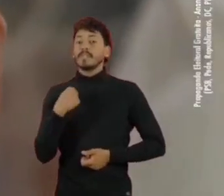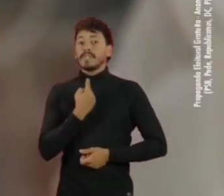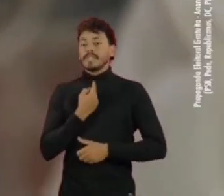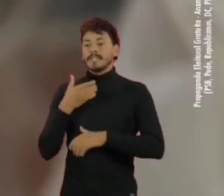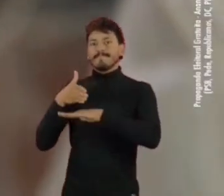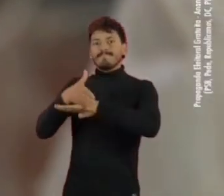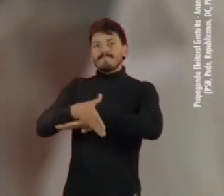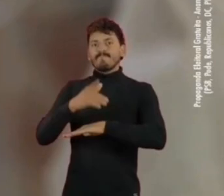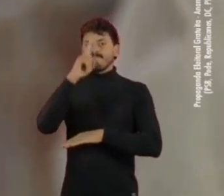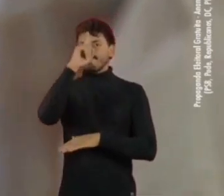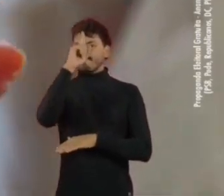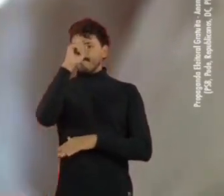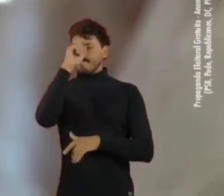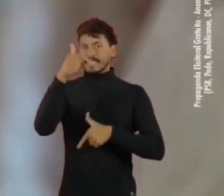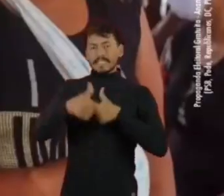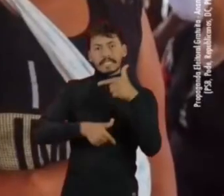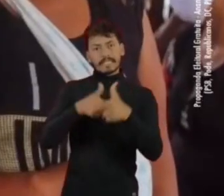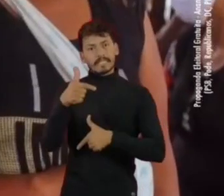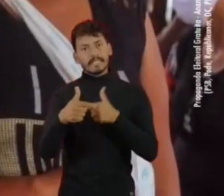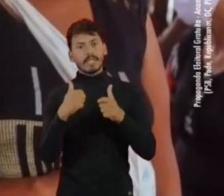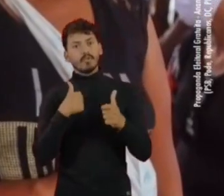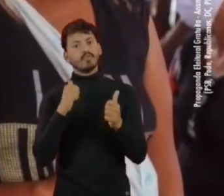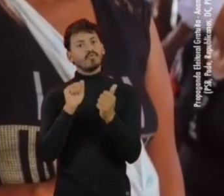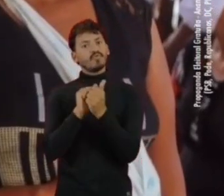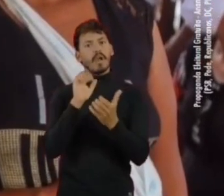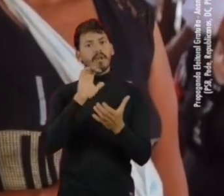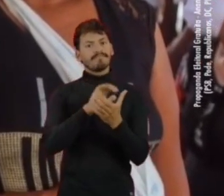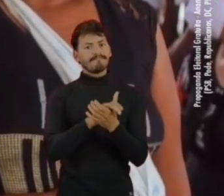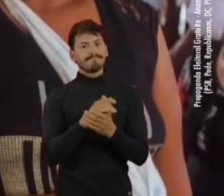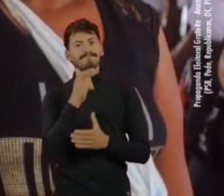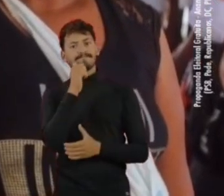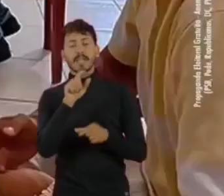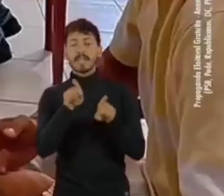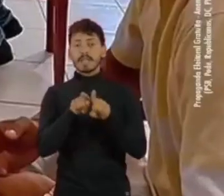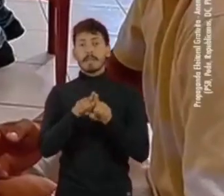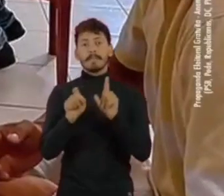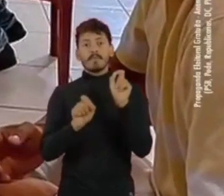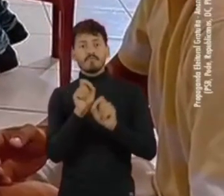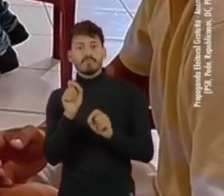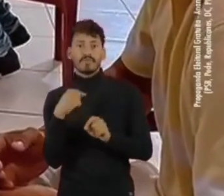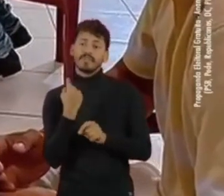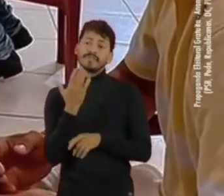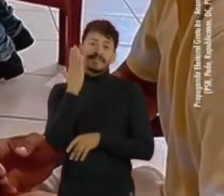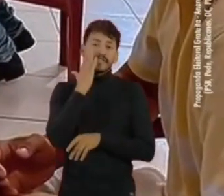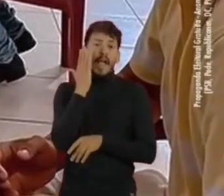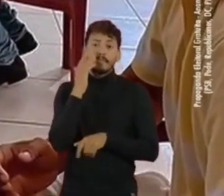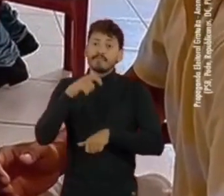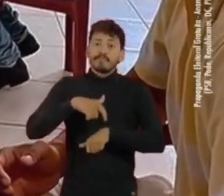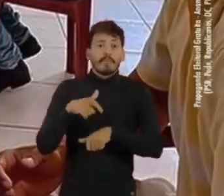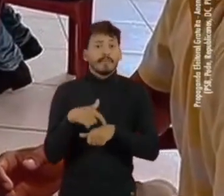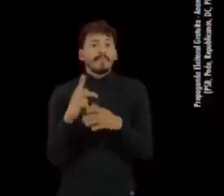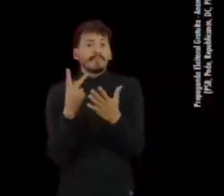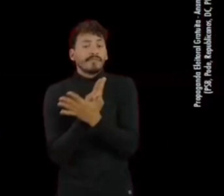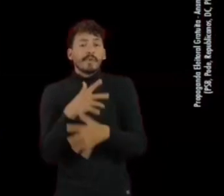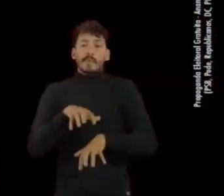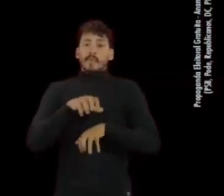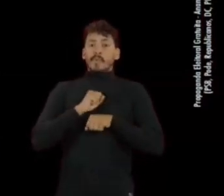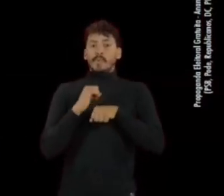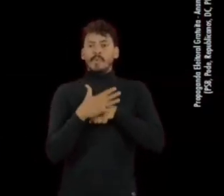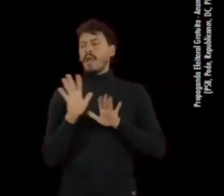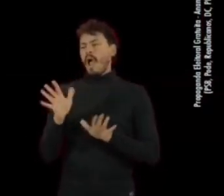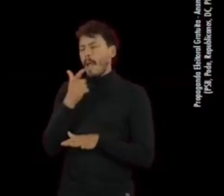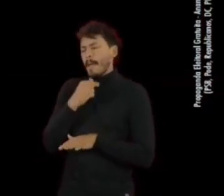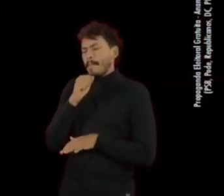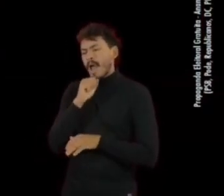Nós fomos para dentro do hospital atender. Eu e a Alessandra, a gente sabia que invariavelmente a gente iria ter Covid em algum momento. Deixa o